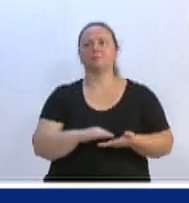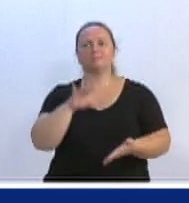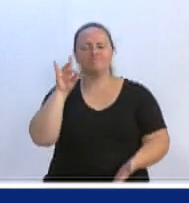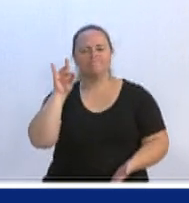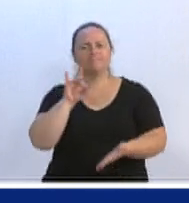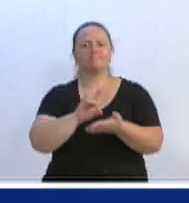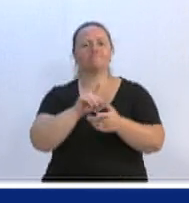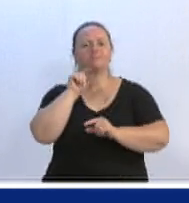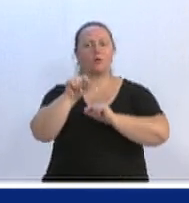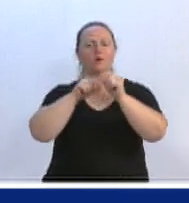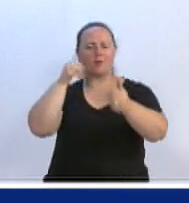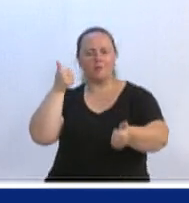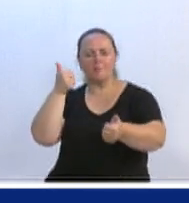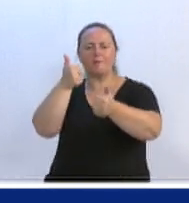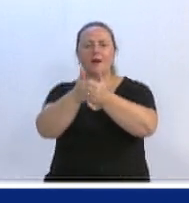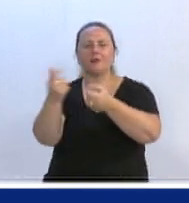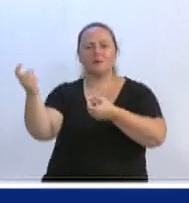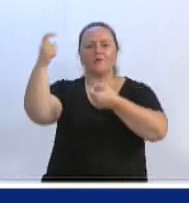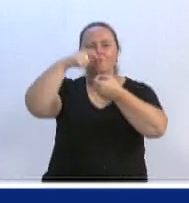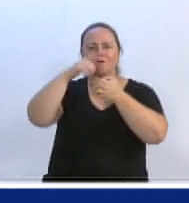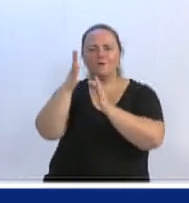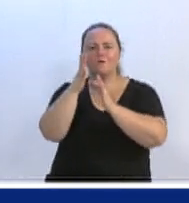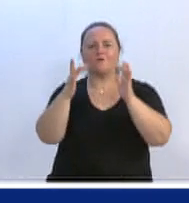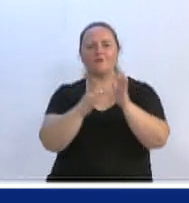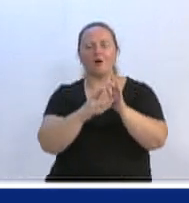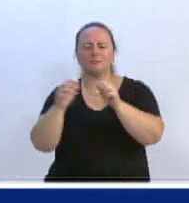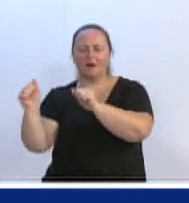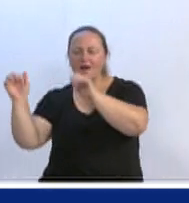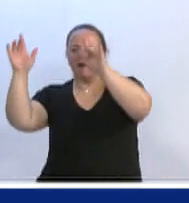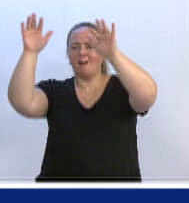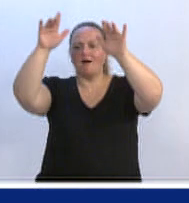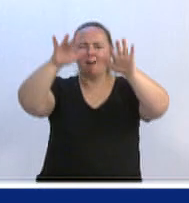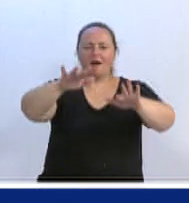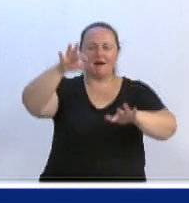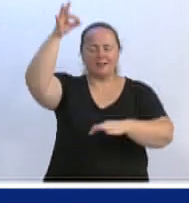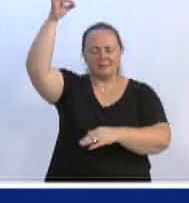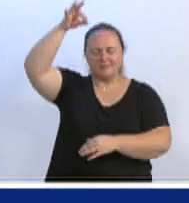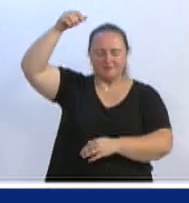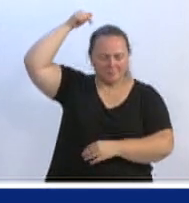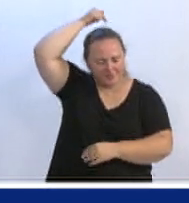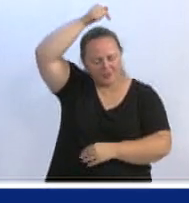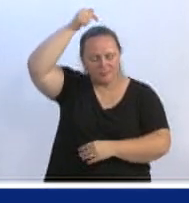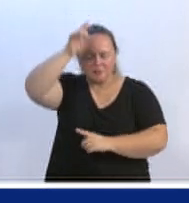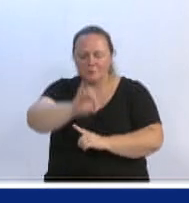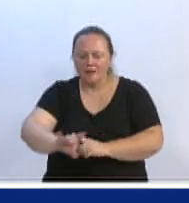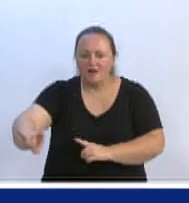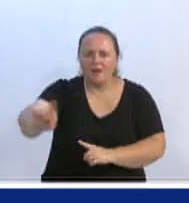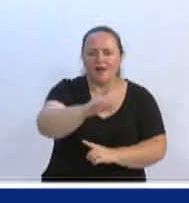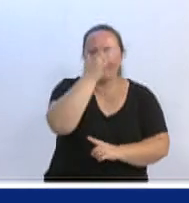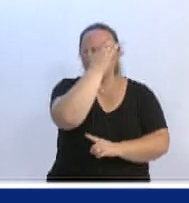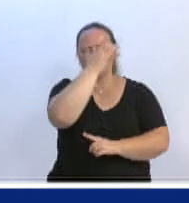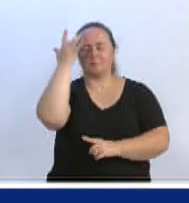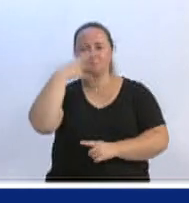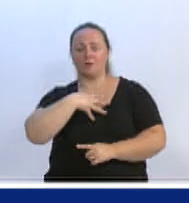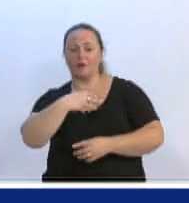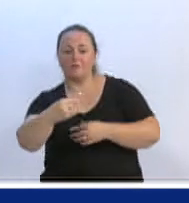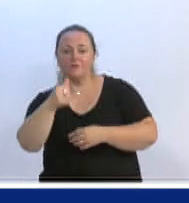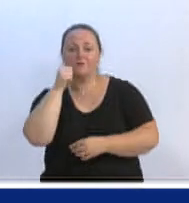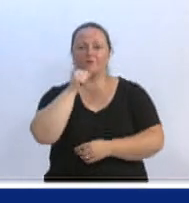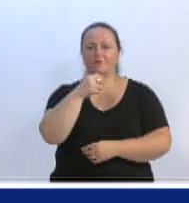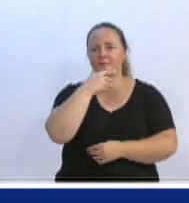nos últimos dias derramarei o meu espírito sobre toda a carne. Os vossos filhos e as vossas